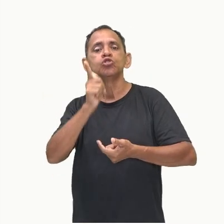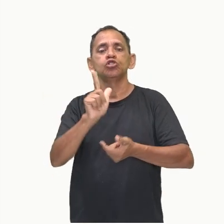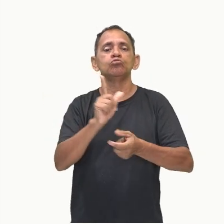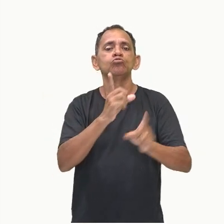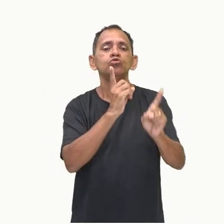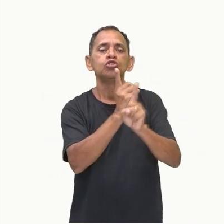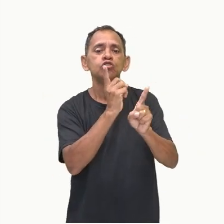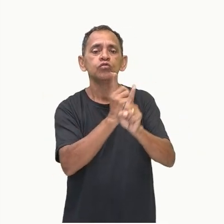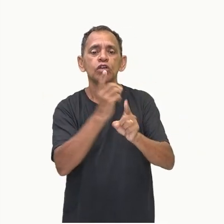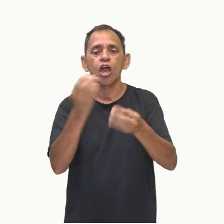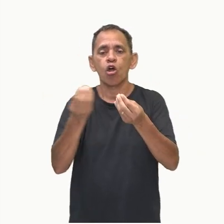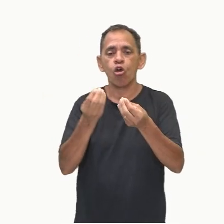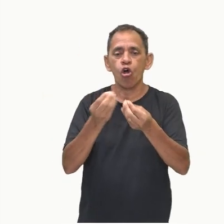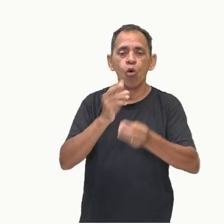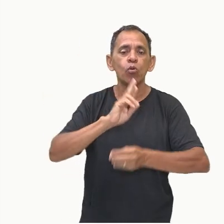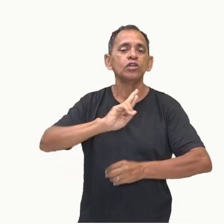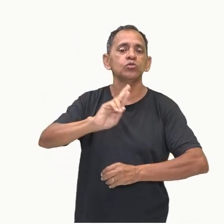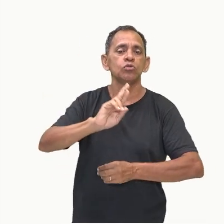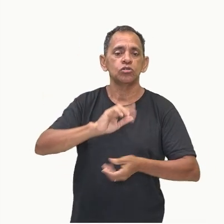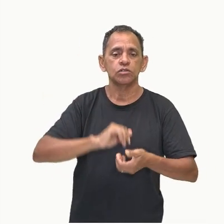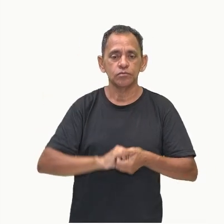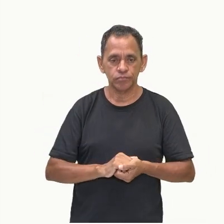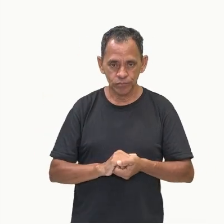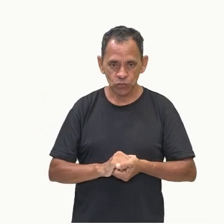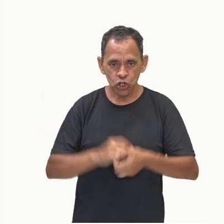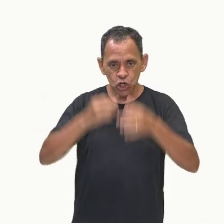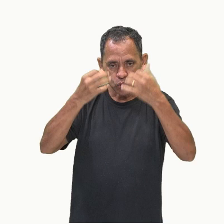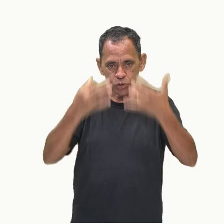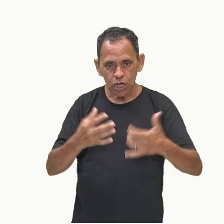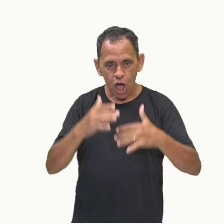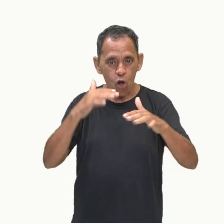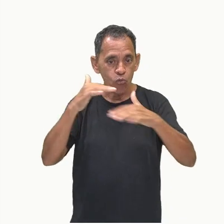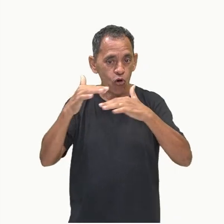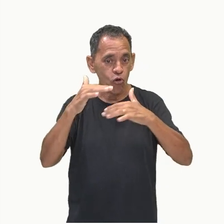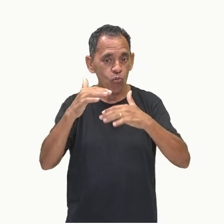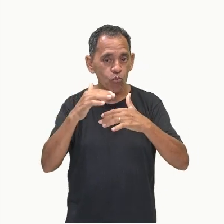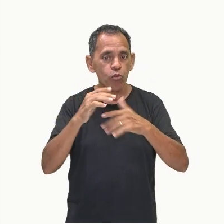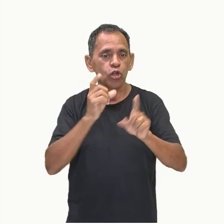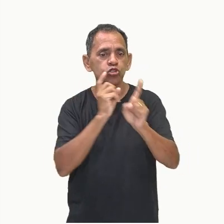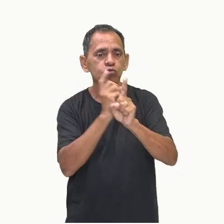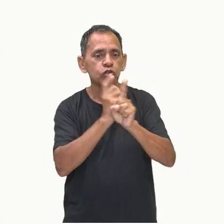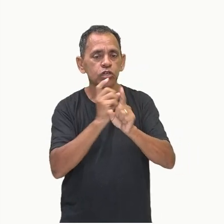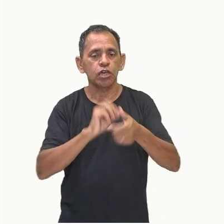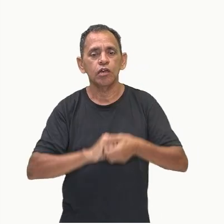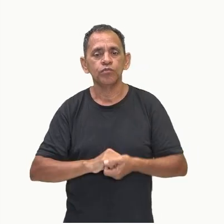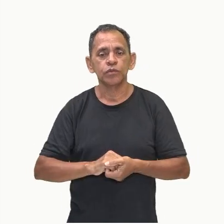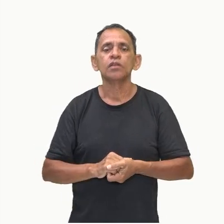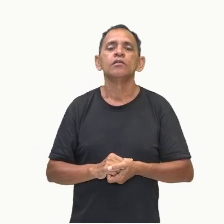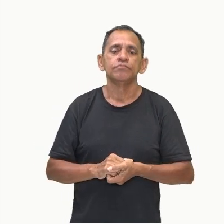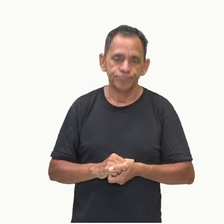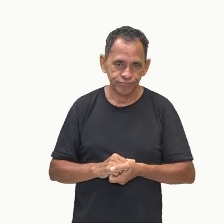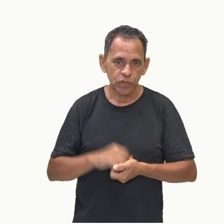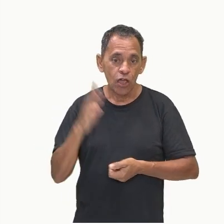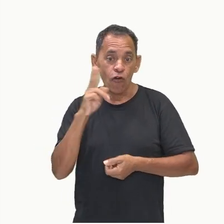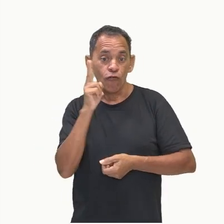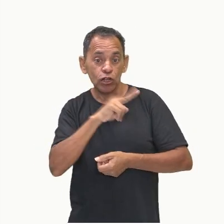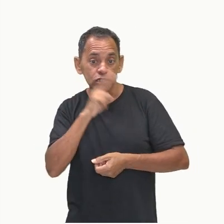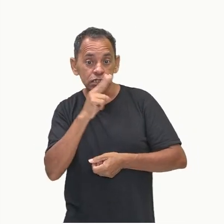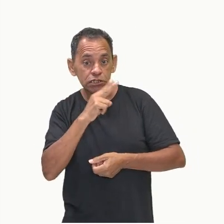para falar do tipo de movimento eu identifico que a velocidade é maior do que zero logo é um movimento